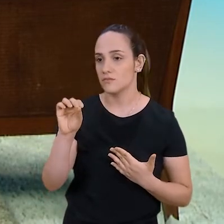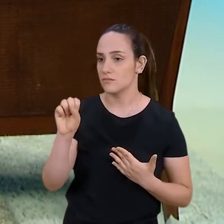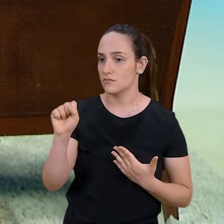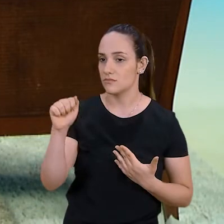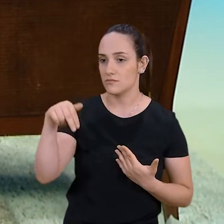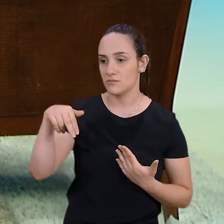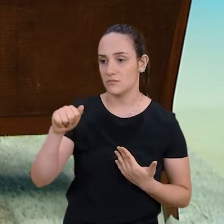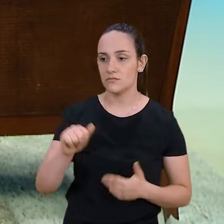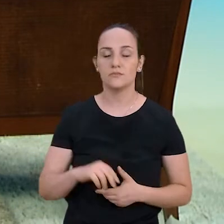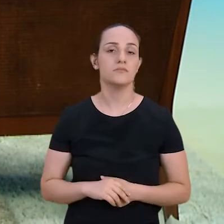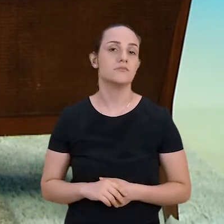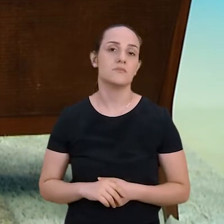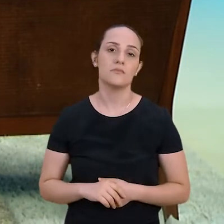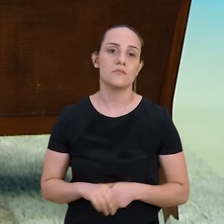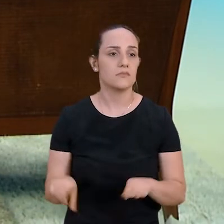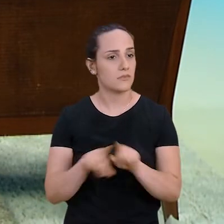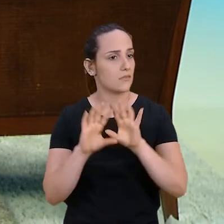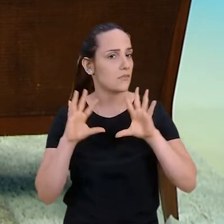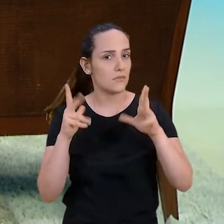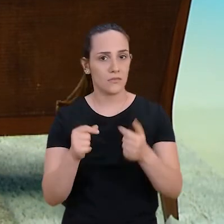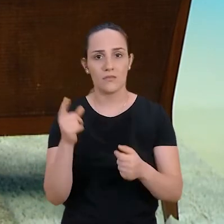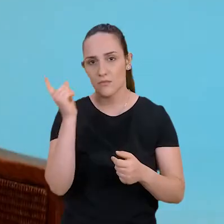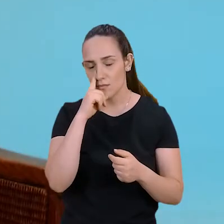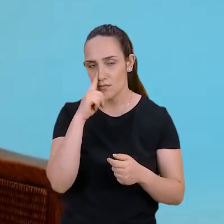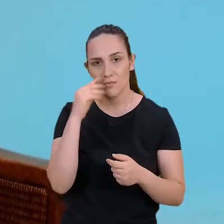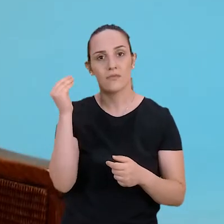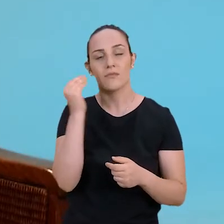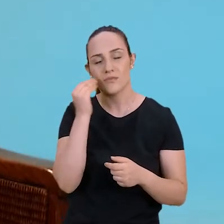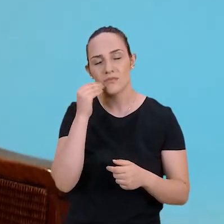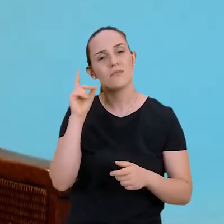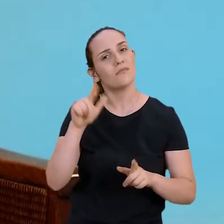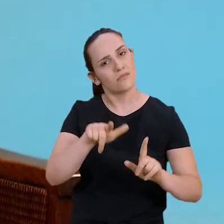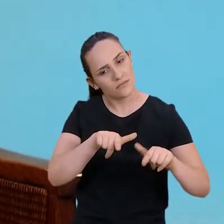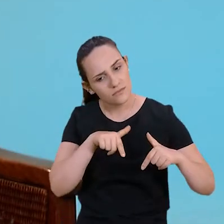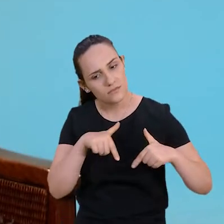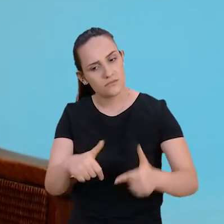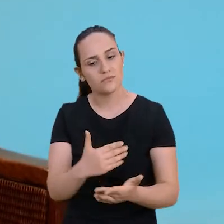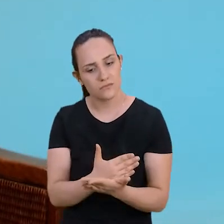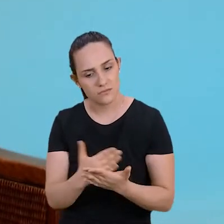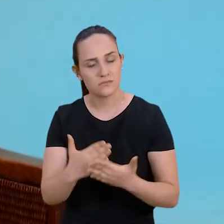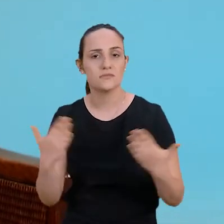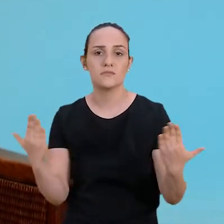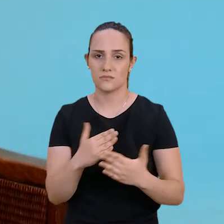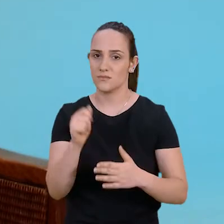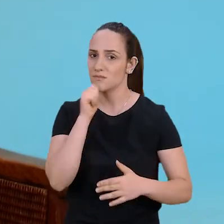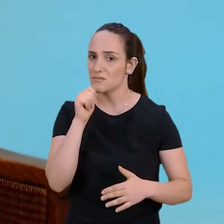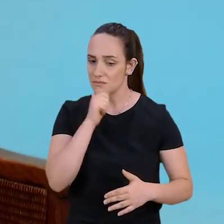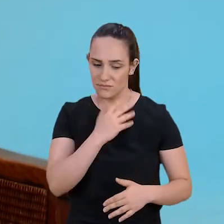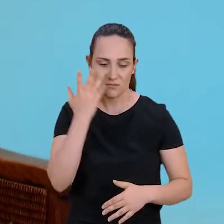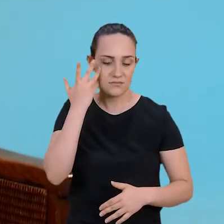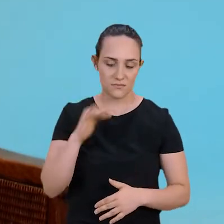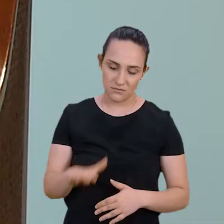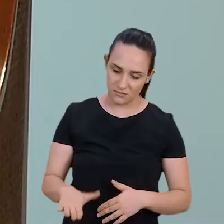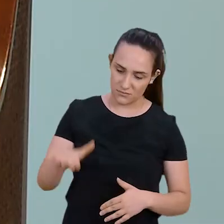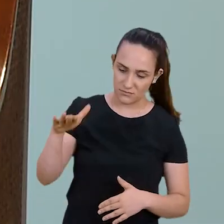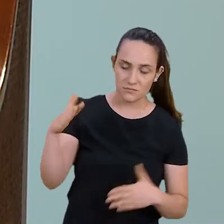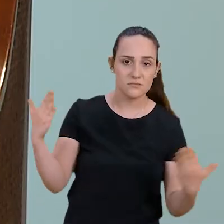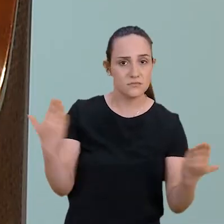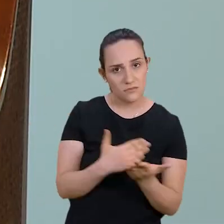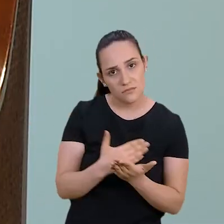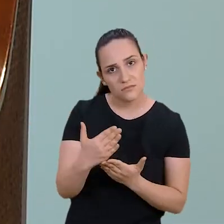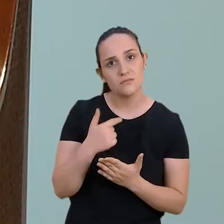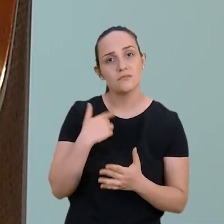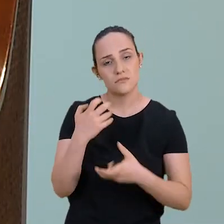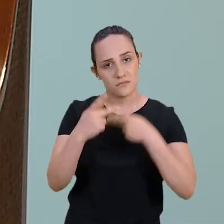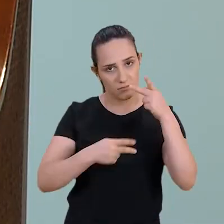aqui, né? Para essas mães que estão tentando, que são ativistas, que estão com seus filhos ainda pequenos e que estão começando agora, e que eu